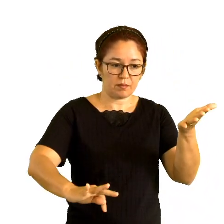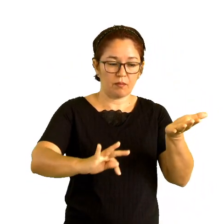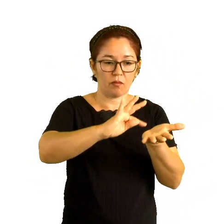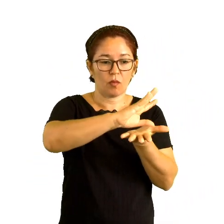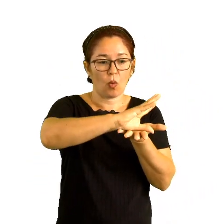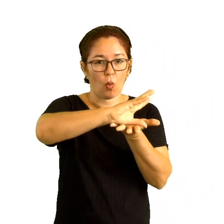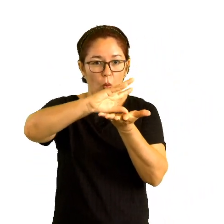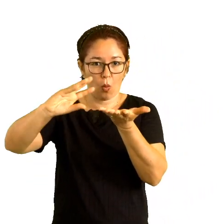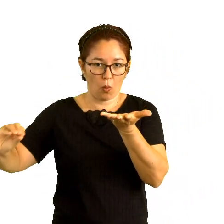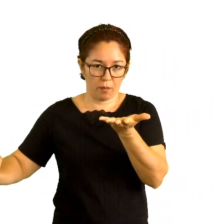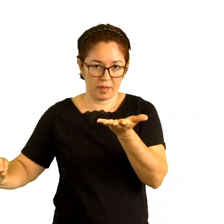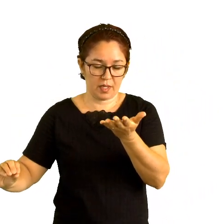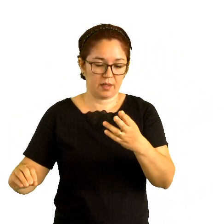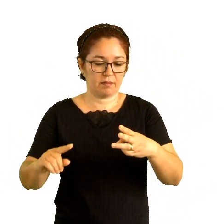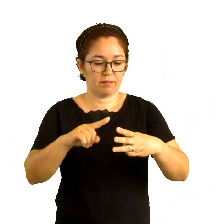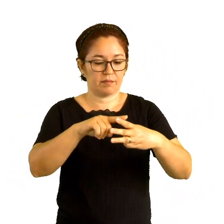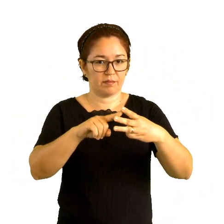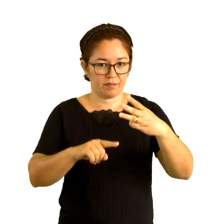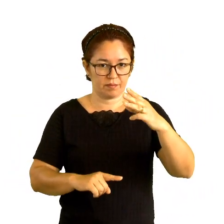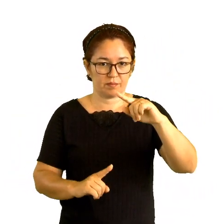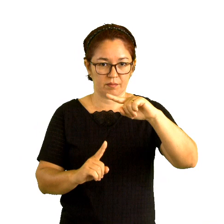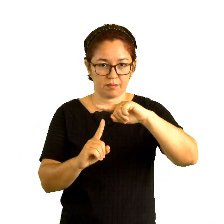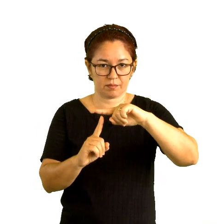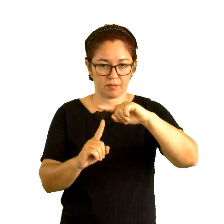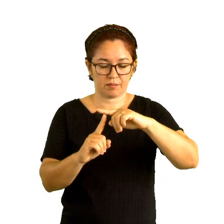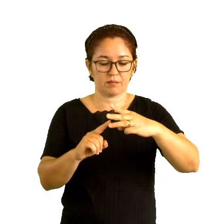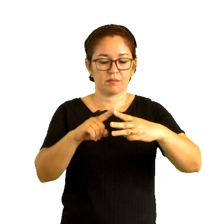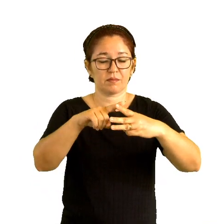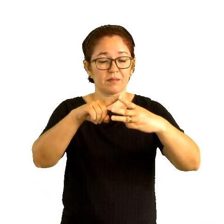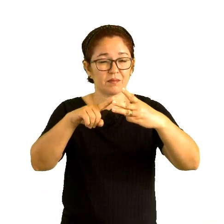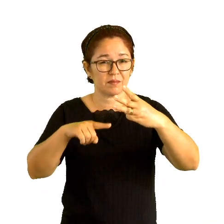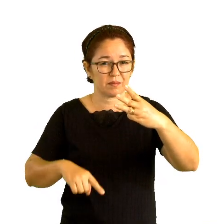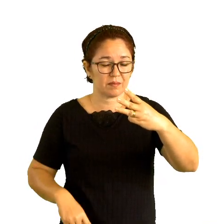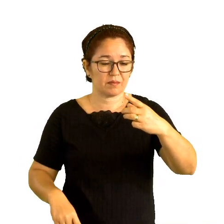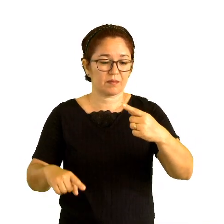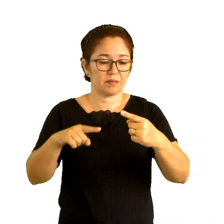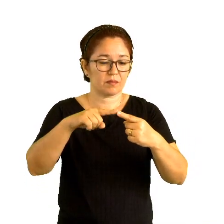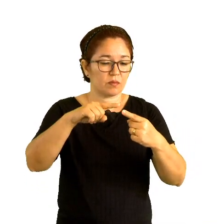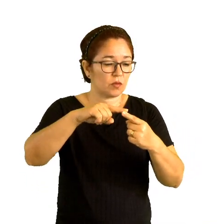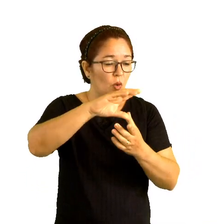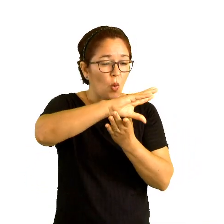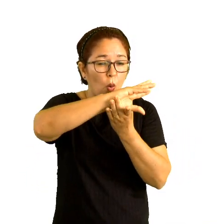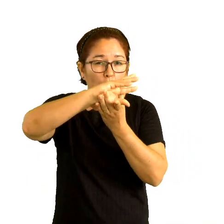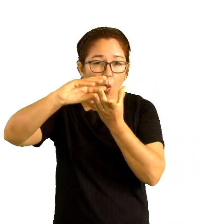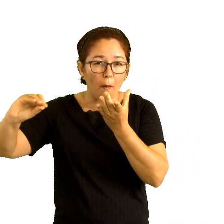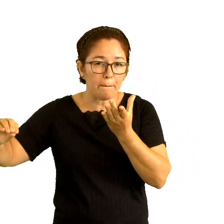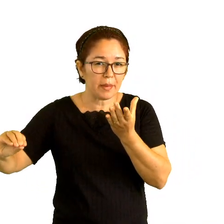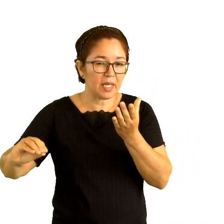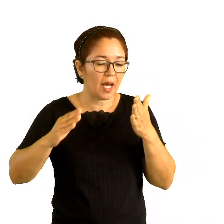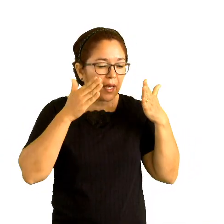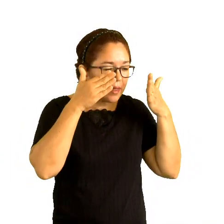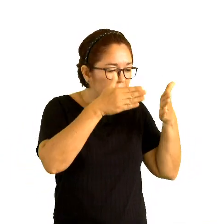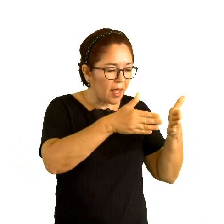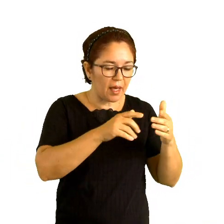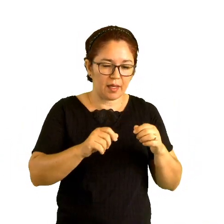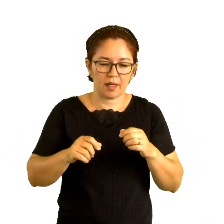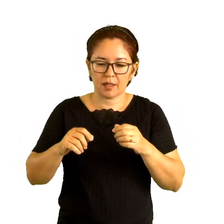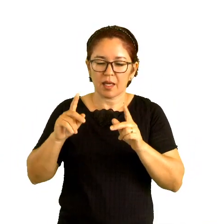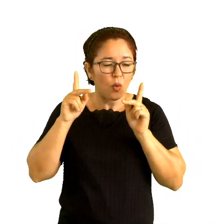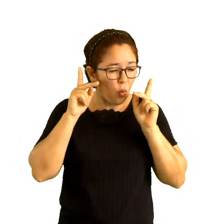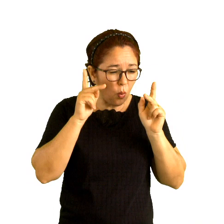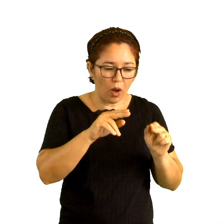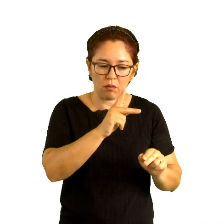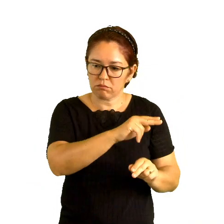paráfrase, quando o texto possui as mesmas ideias centrais do texto original.